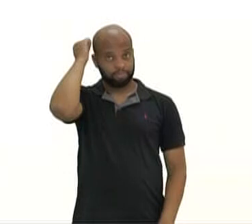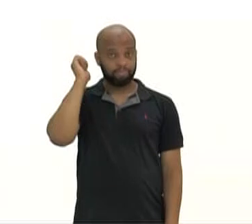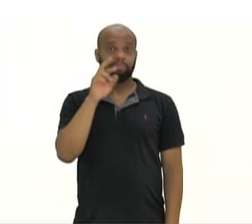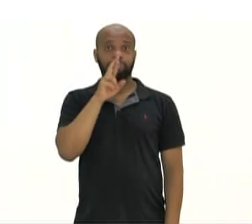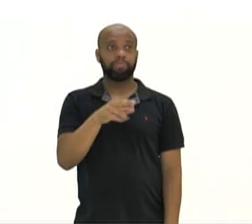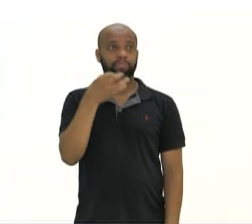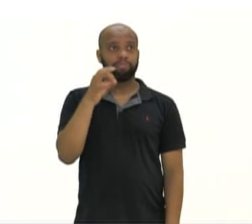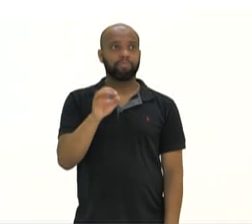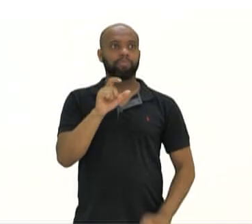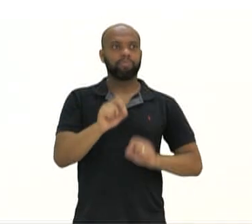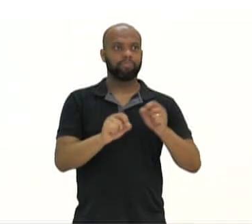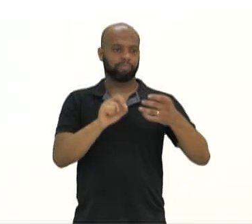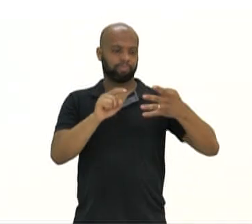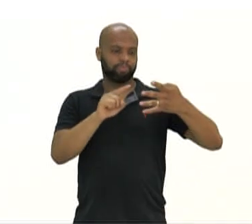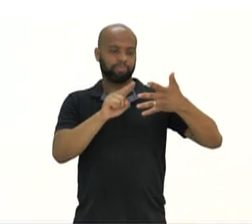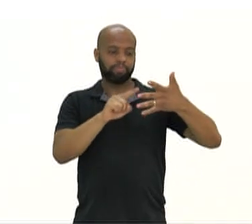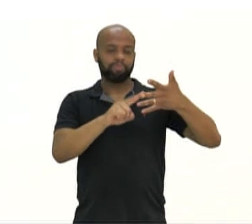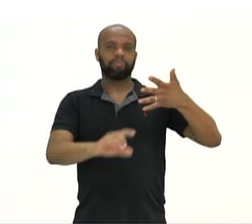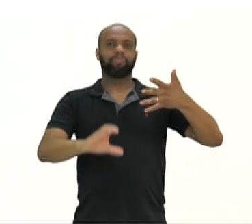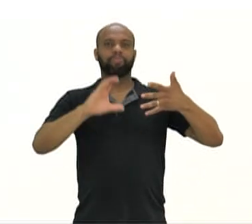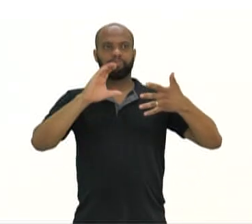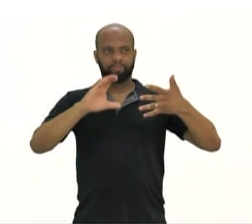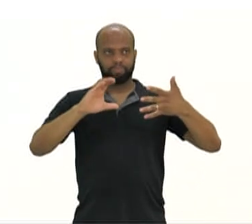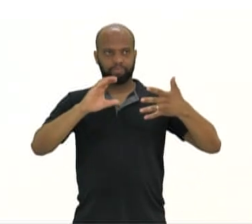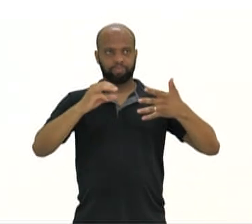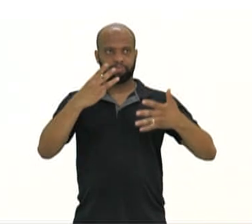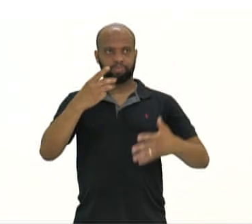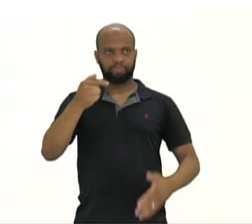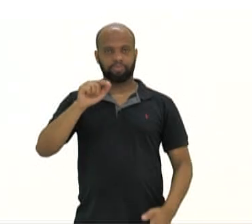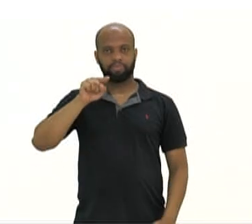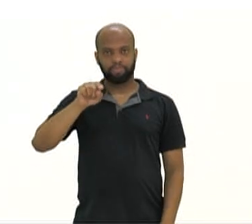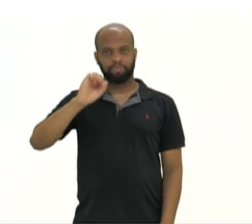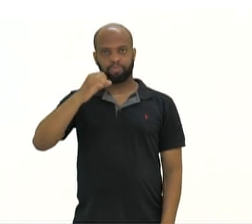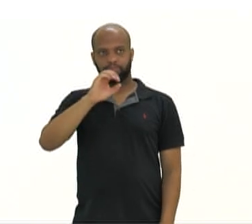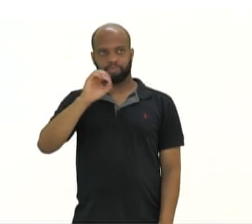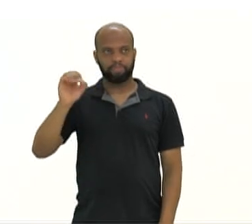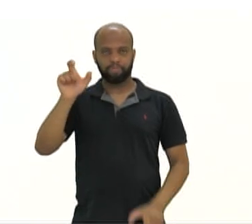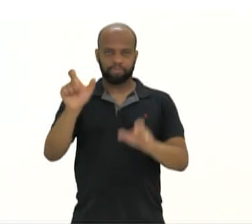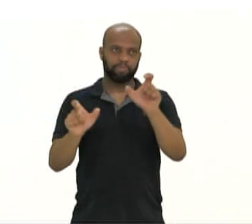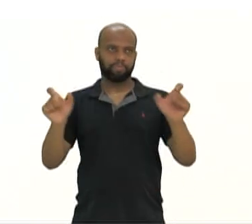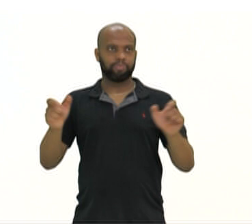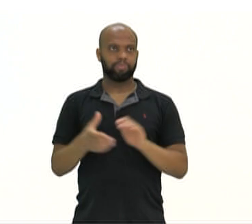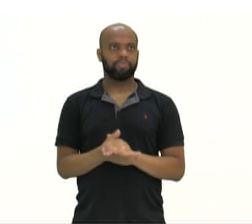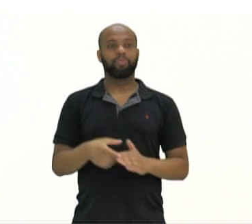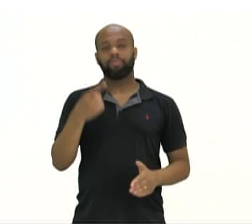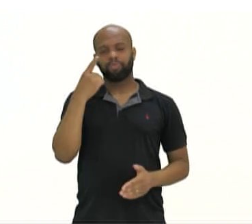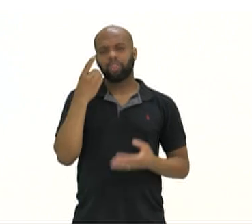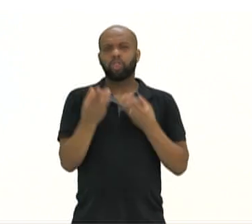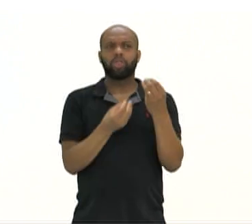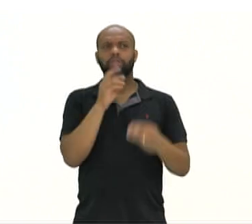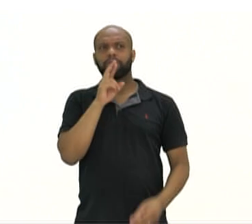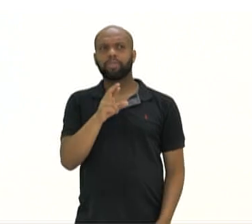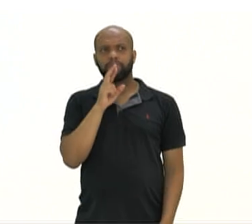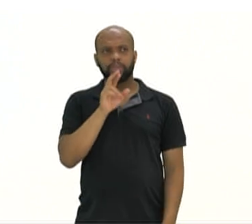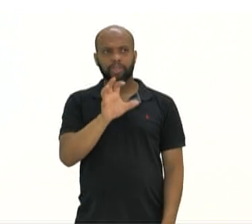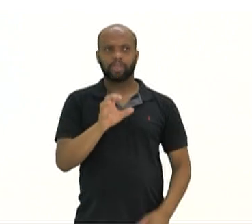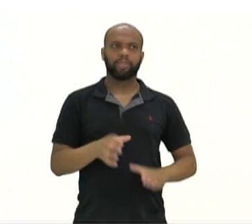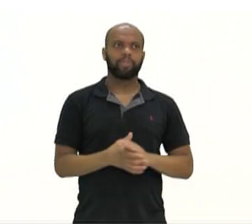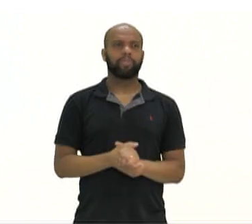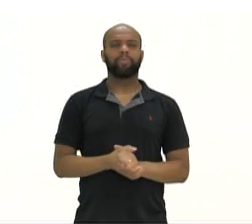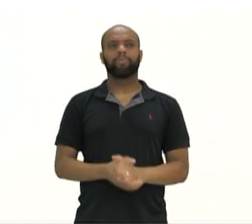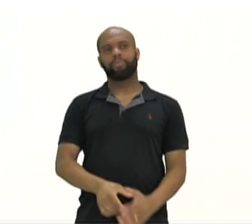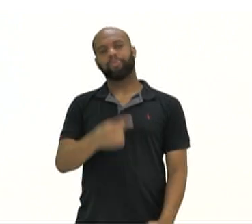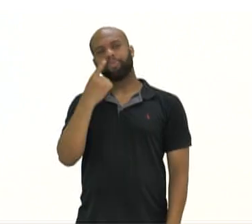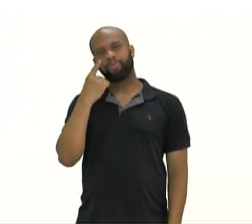correta é 37.800 pessoas, alternativa C. Vamos ver como é que a gente chega nesse número? Vamos à resolução?